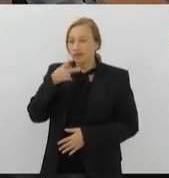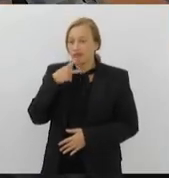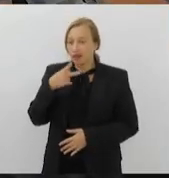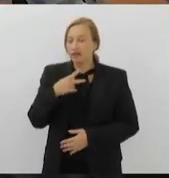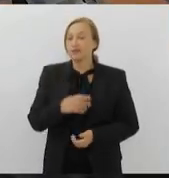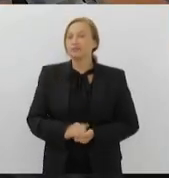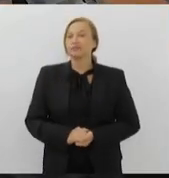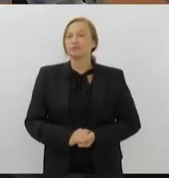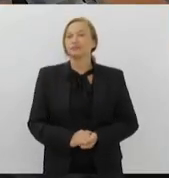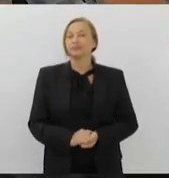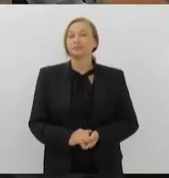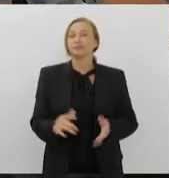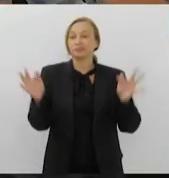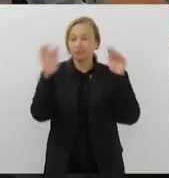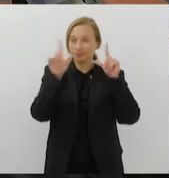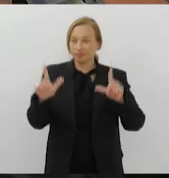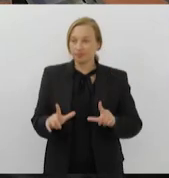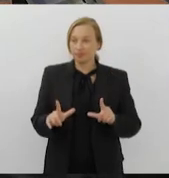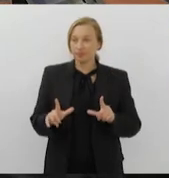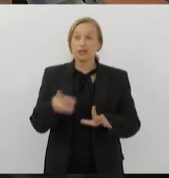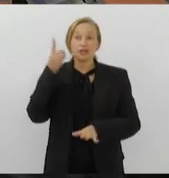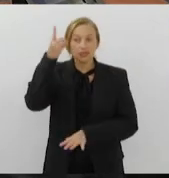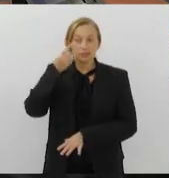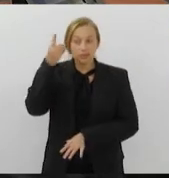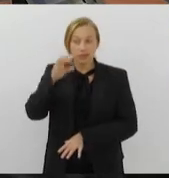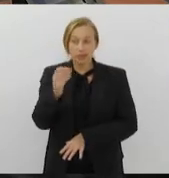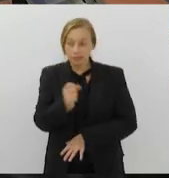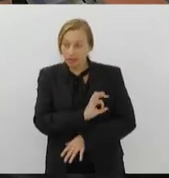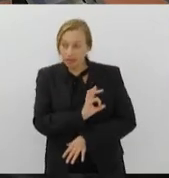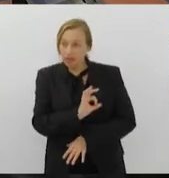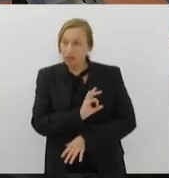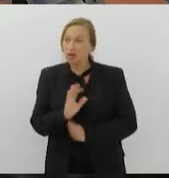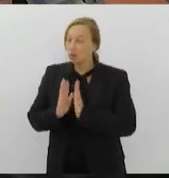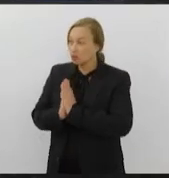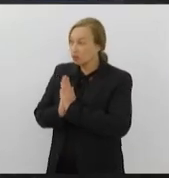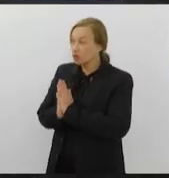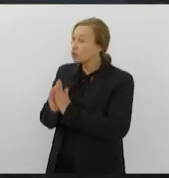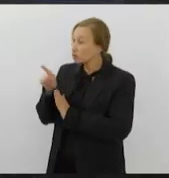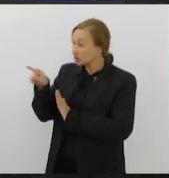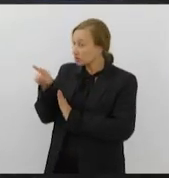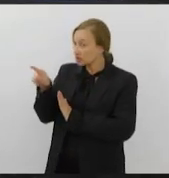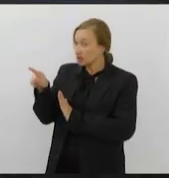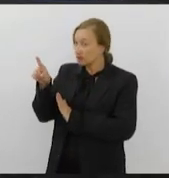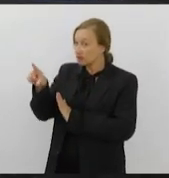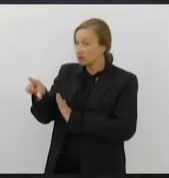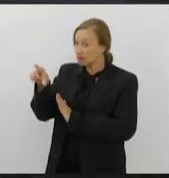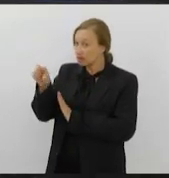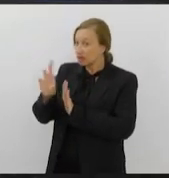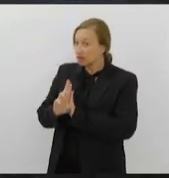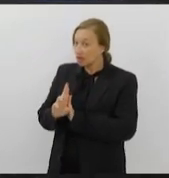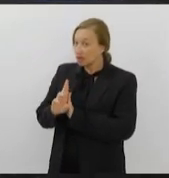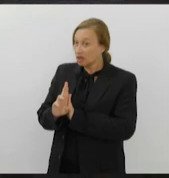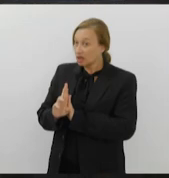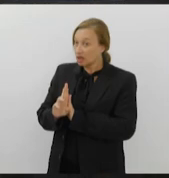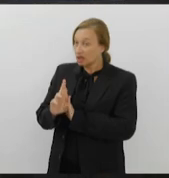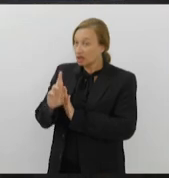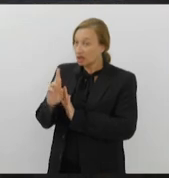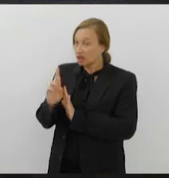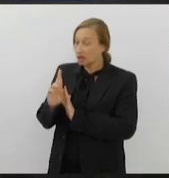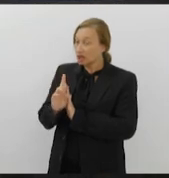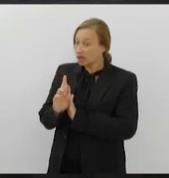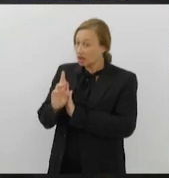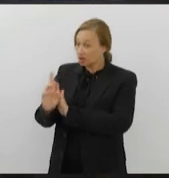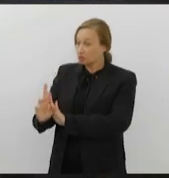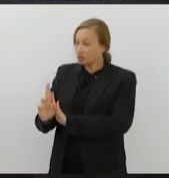muito, fico feliz pela... Deputada Marta, por favor, vou te escalar como a responsável para ver qual é a comissão, o nome do pessoal, amanhã